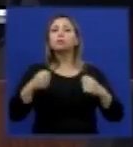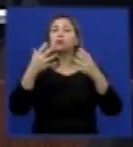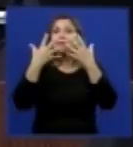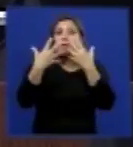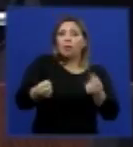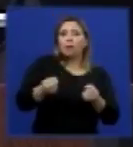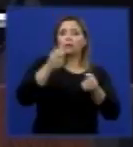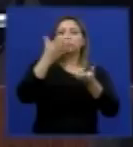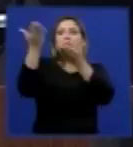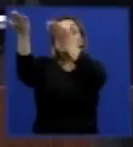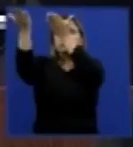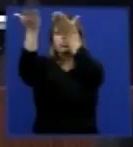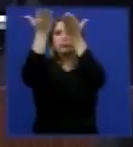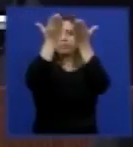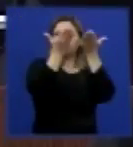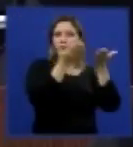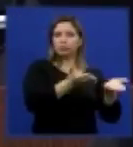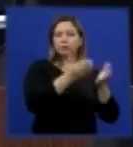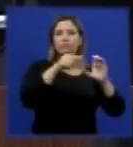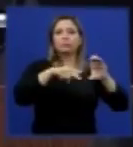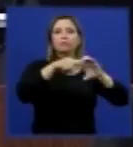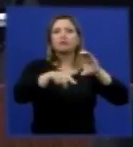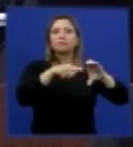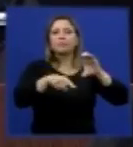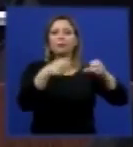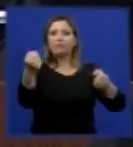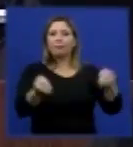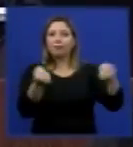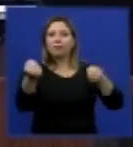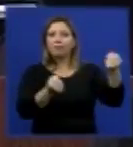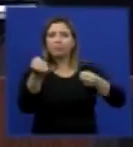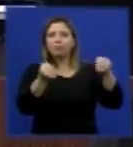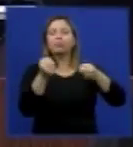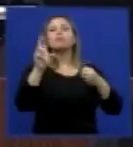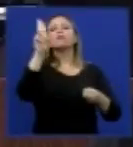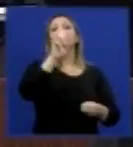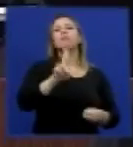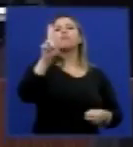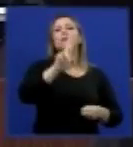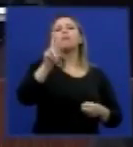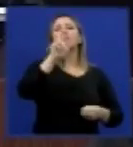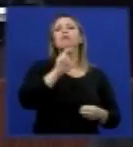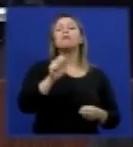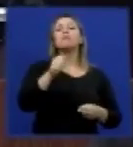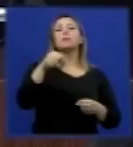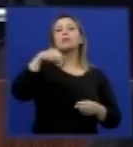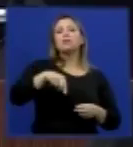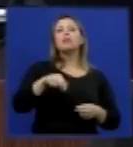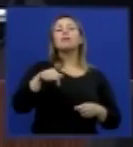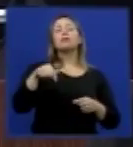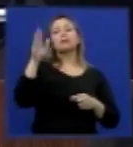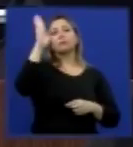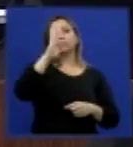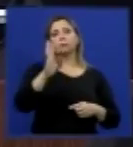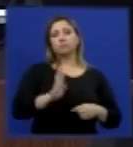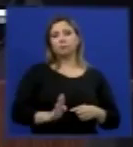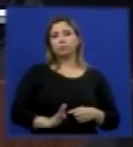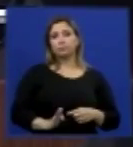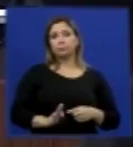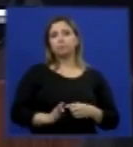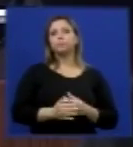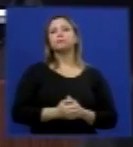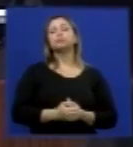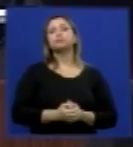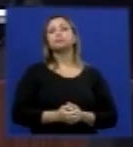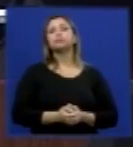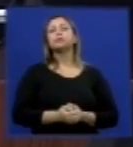importação de pneus usados para utilização no